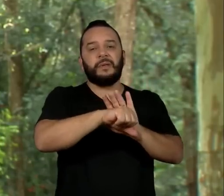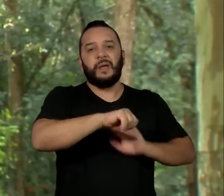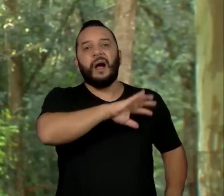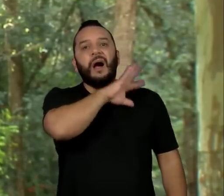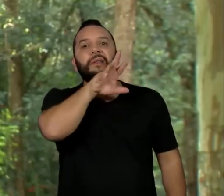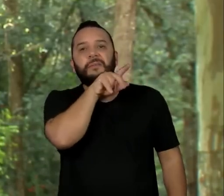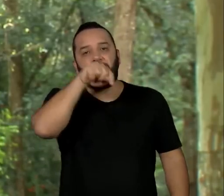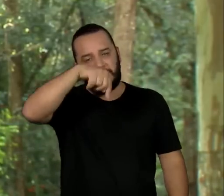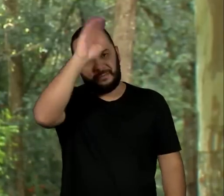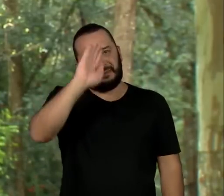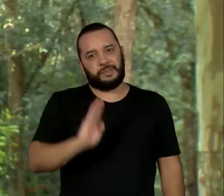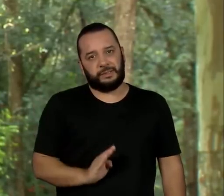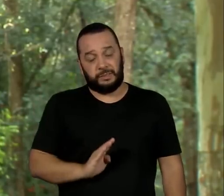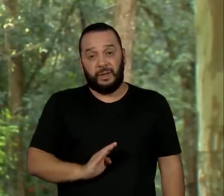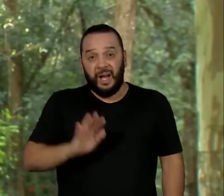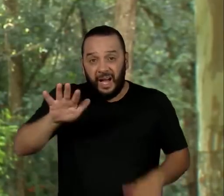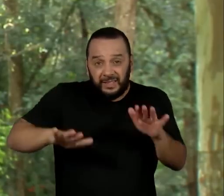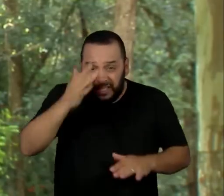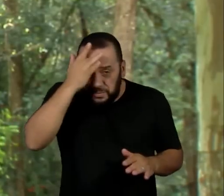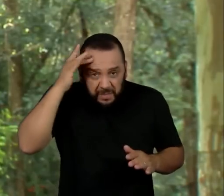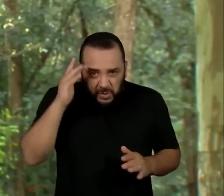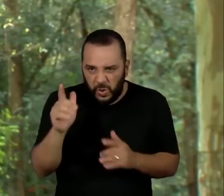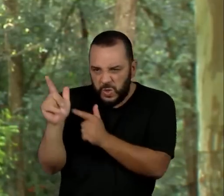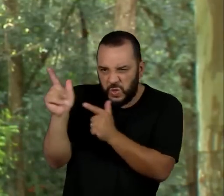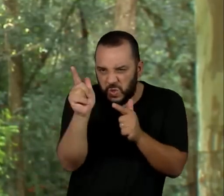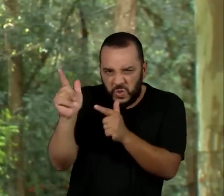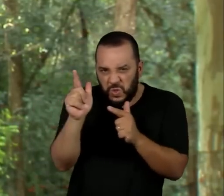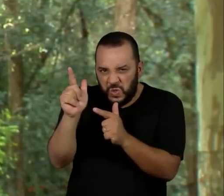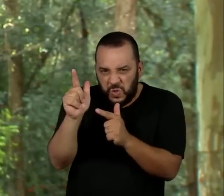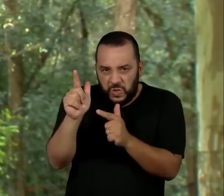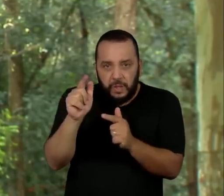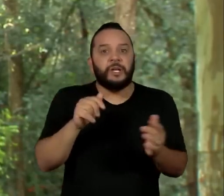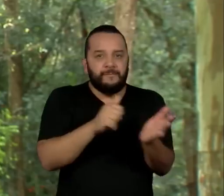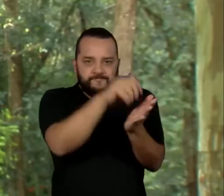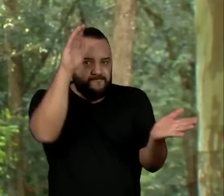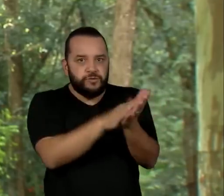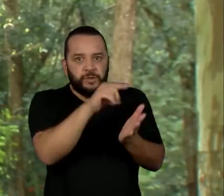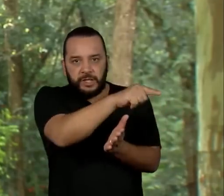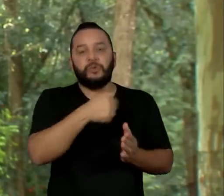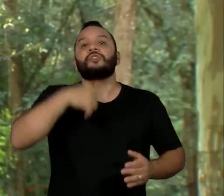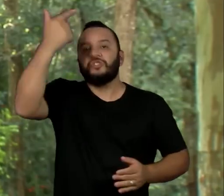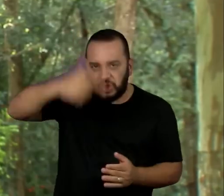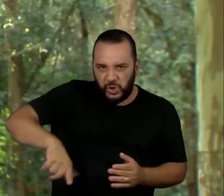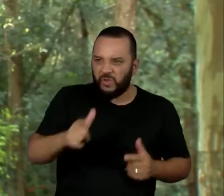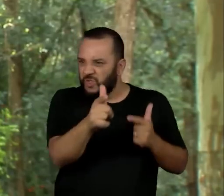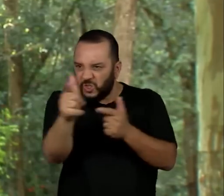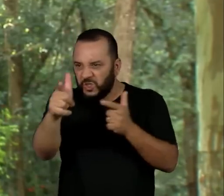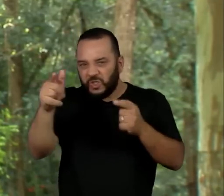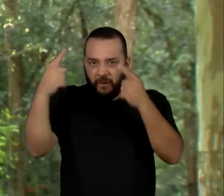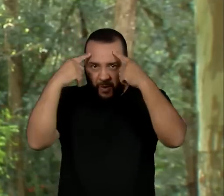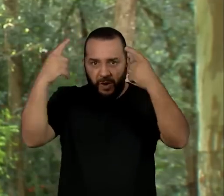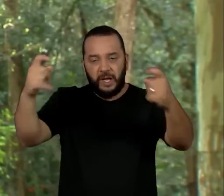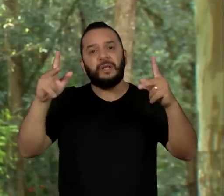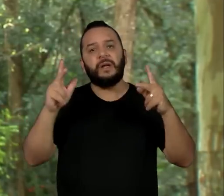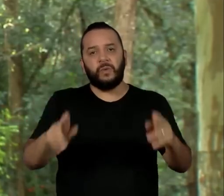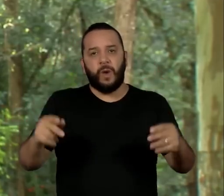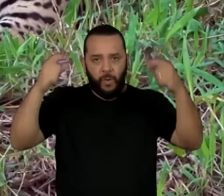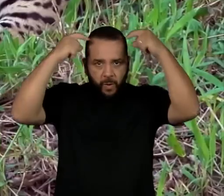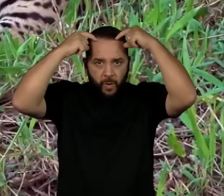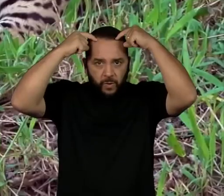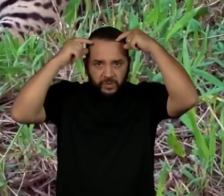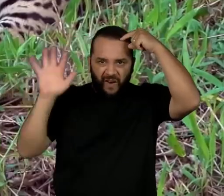Muitas vezes, caçadores, mesmo punidos, voltam a praticar atos violentos contra animais silvestres, como as onças